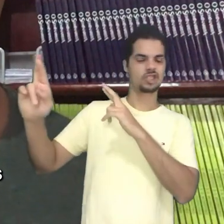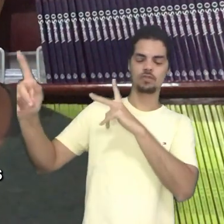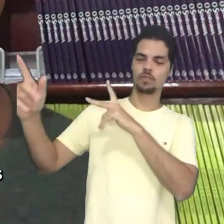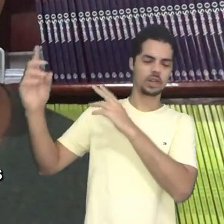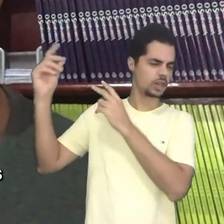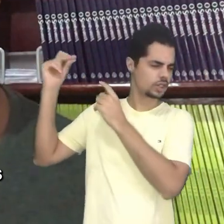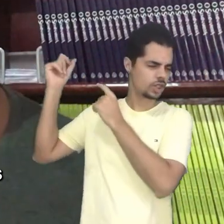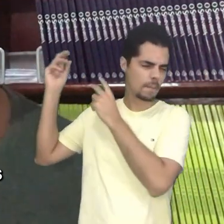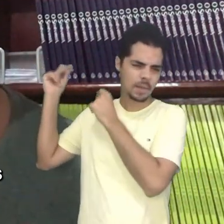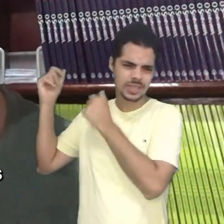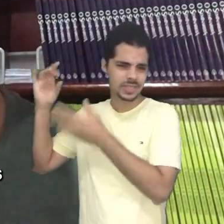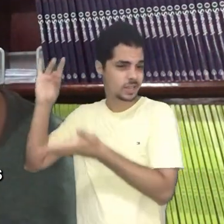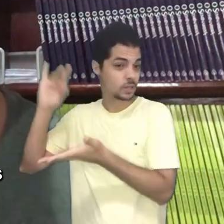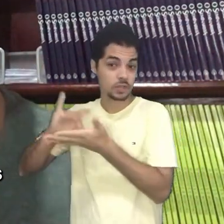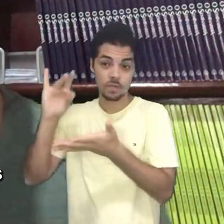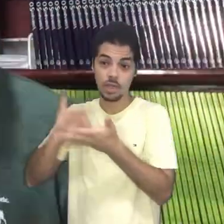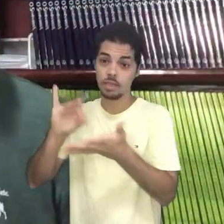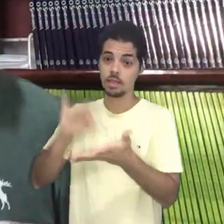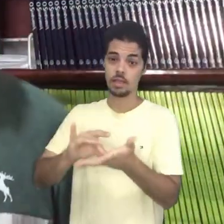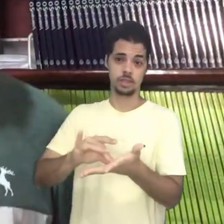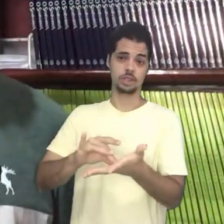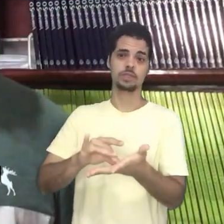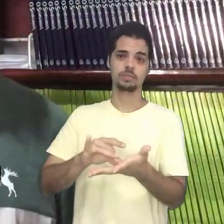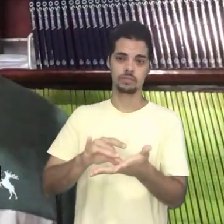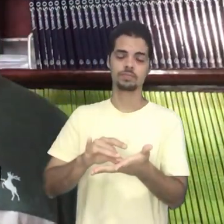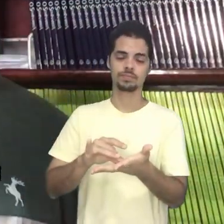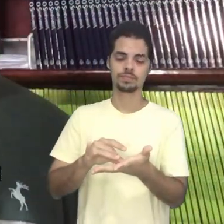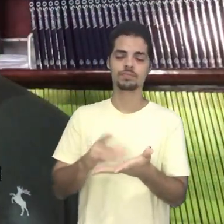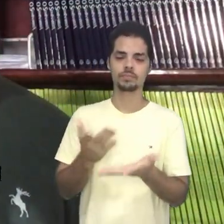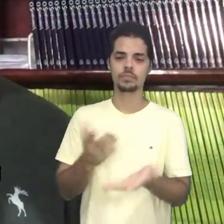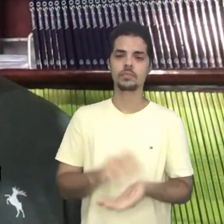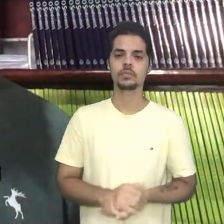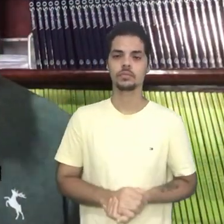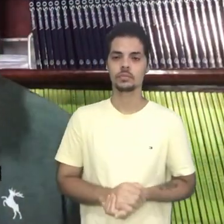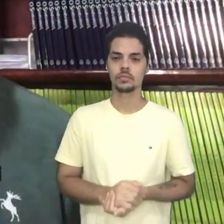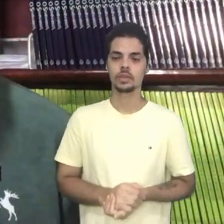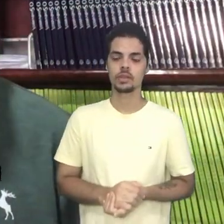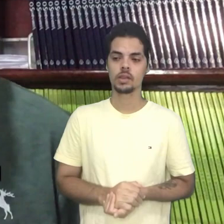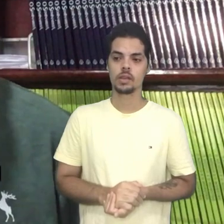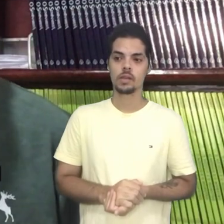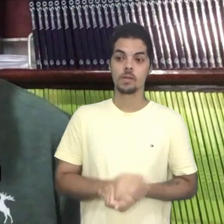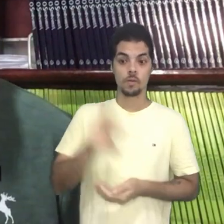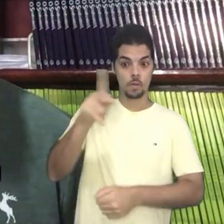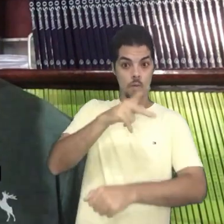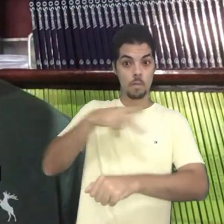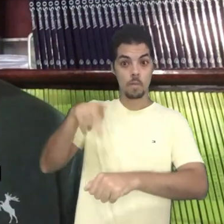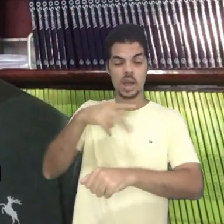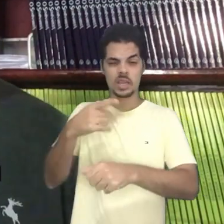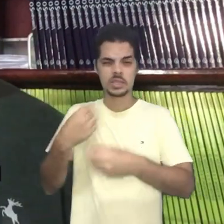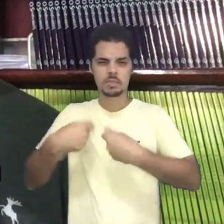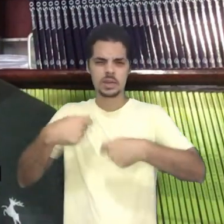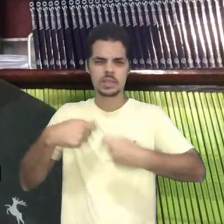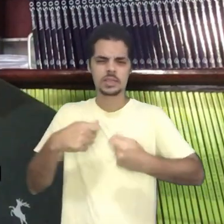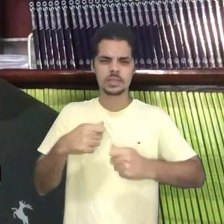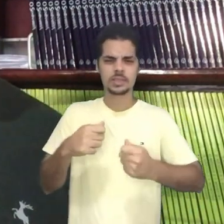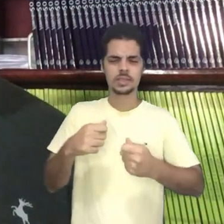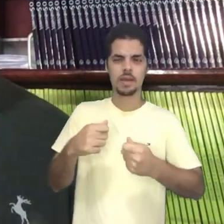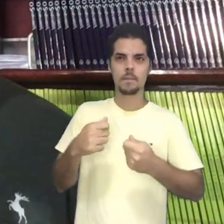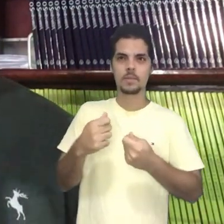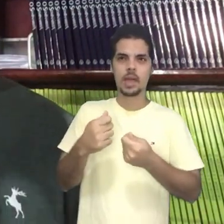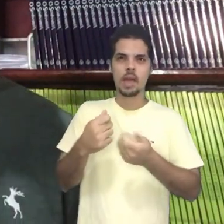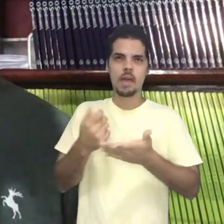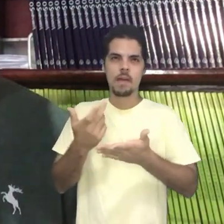as diferentes possibilidades da época. A construção da unidade territorial e política do nosso